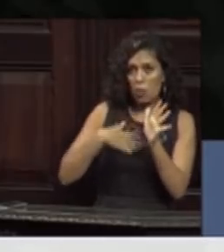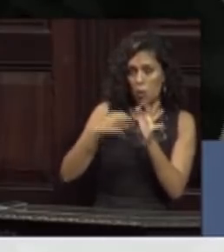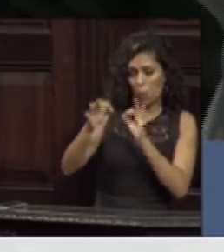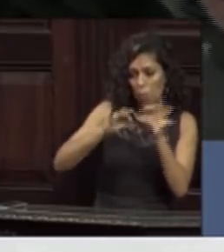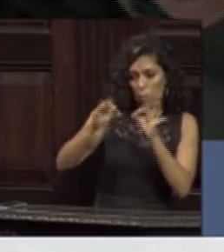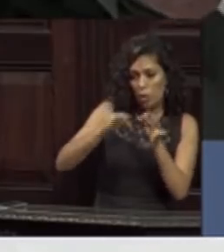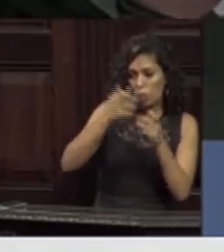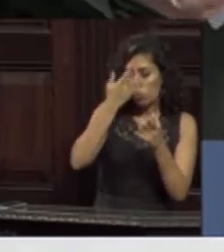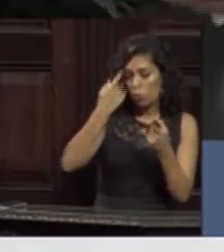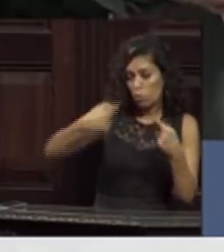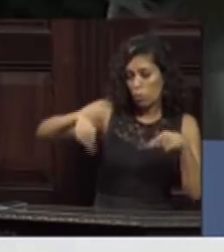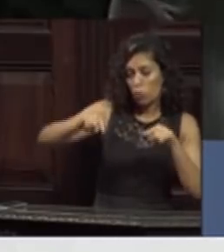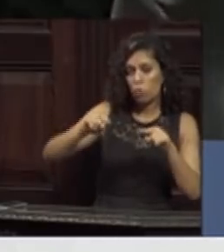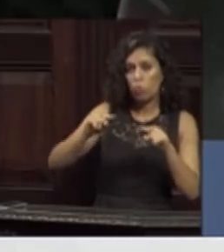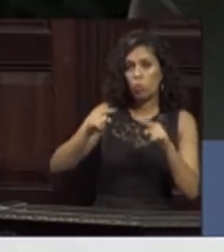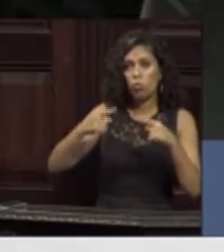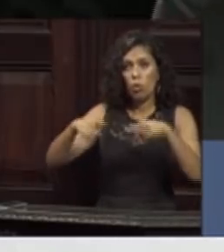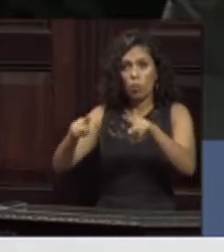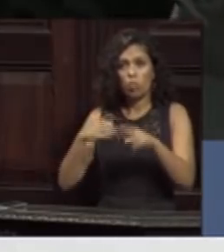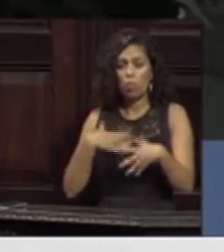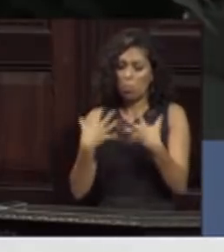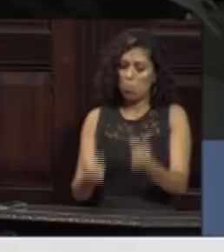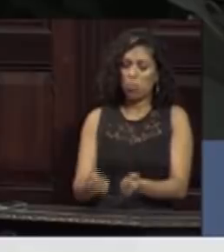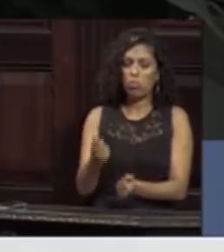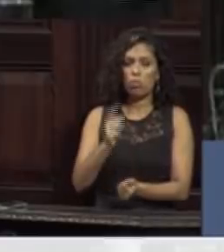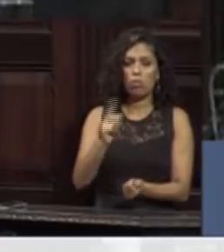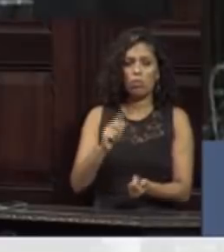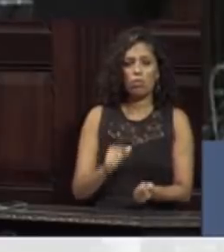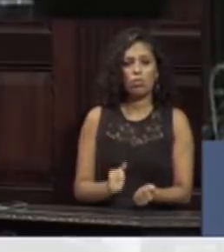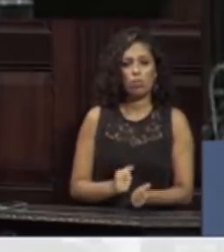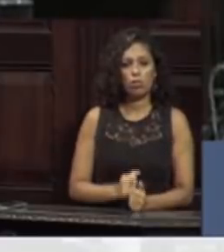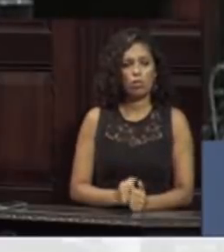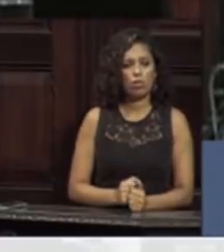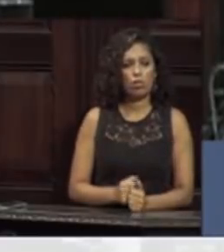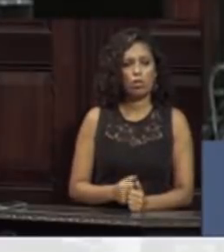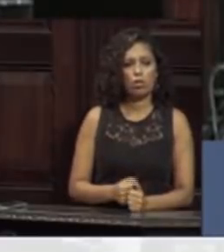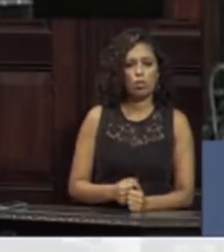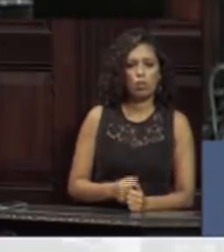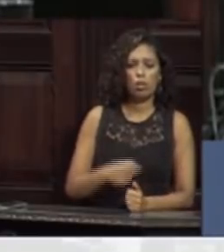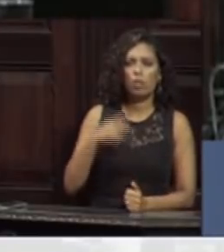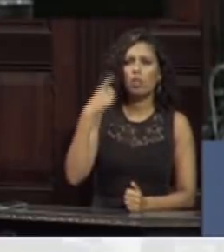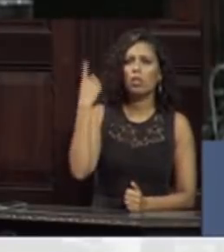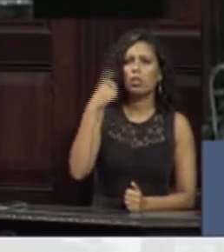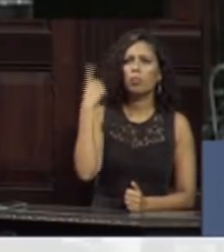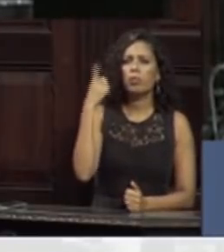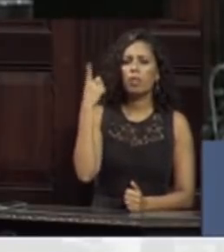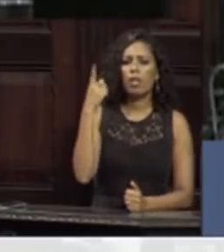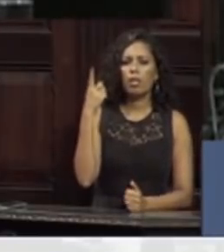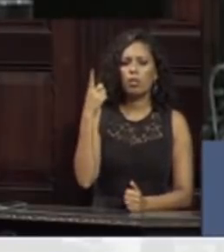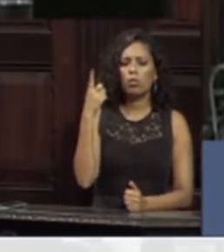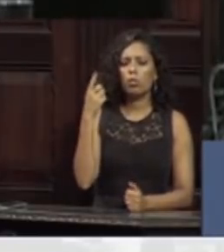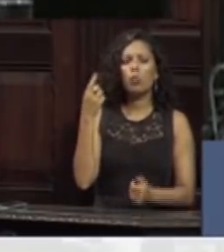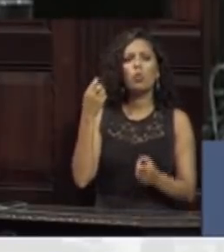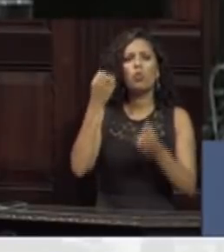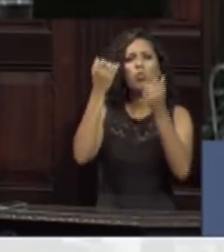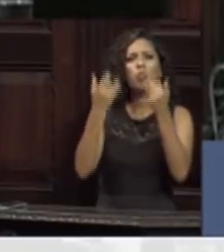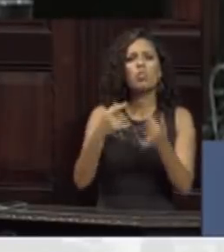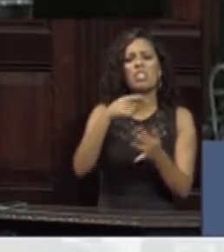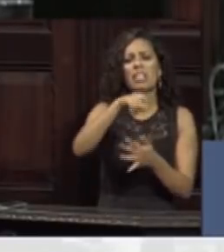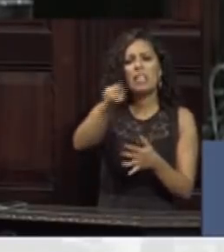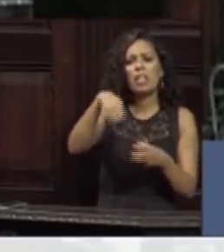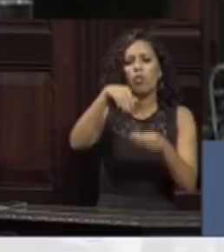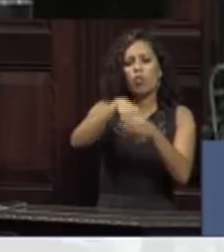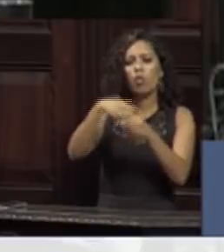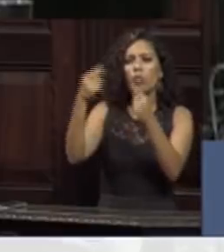para moralizar o auxílio moradia. Então, deputado Zaqueu Teixeira, conseguindo a voto contrário ao mensagem 1